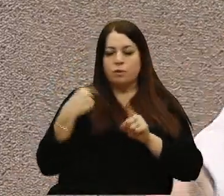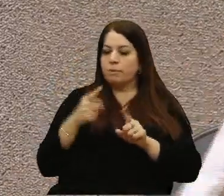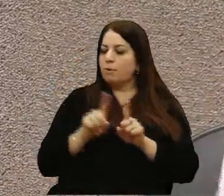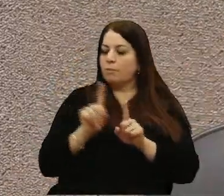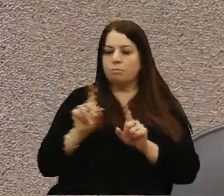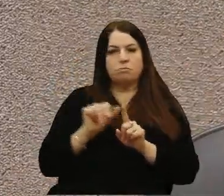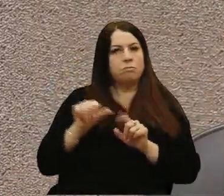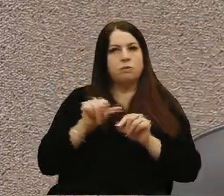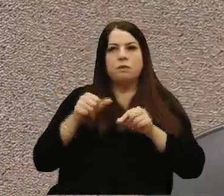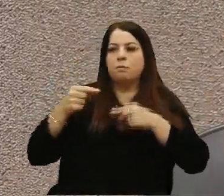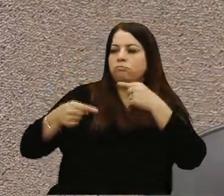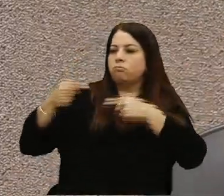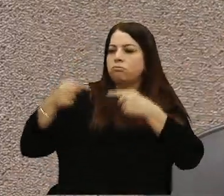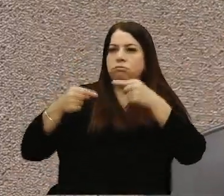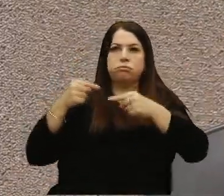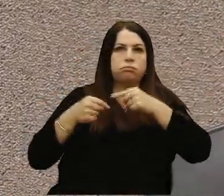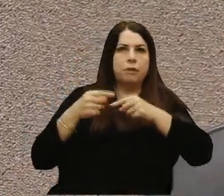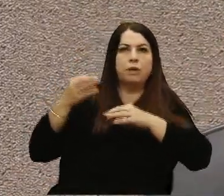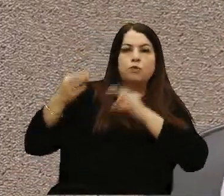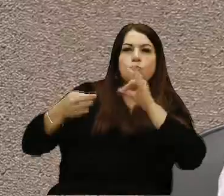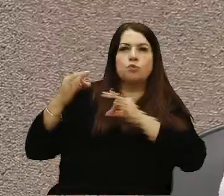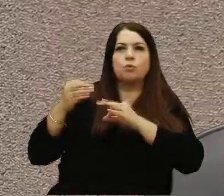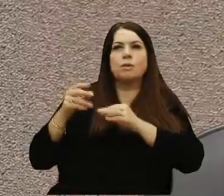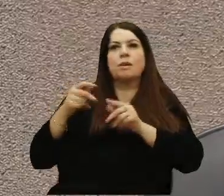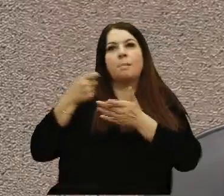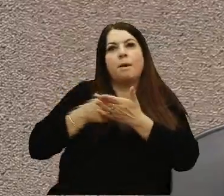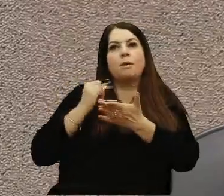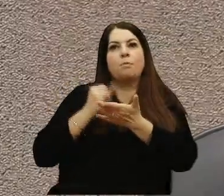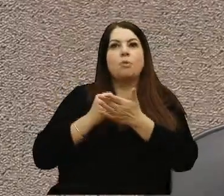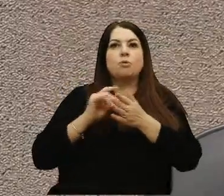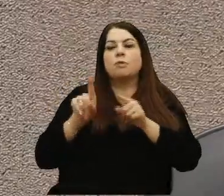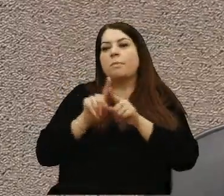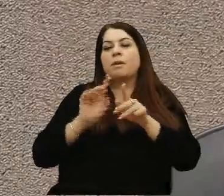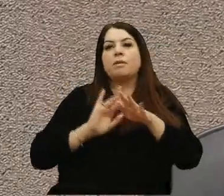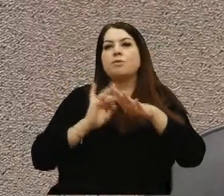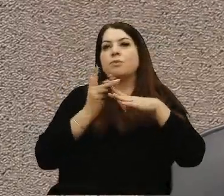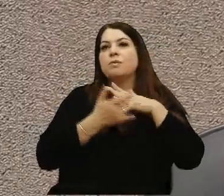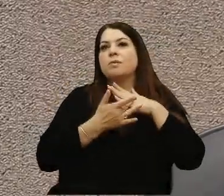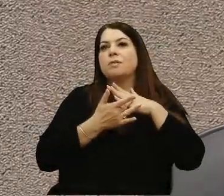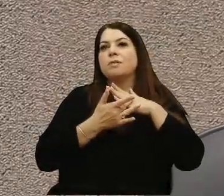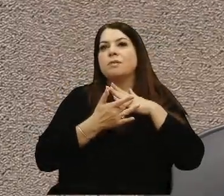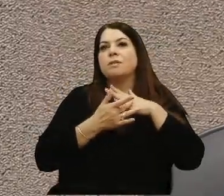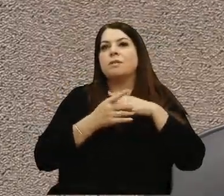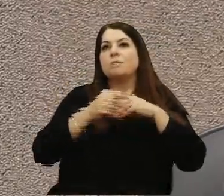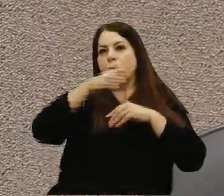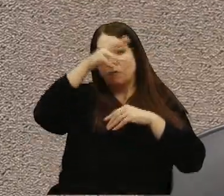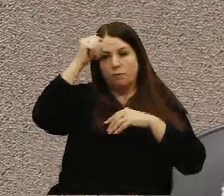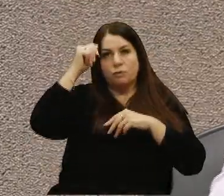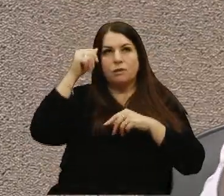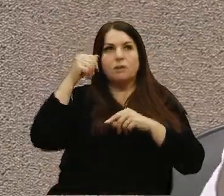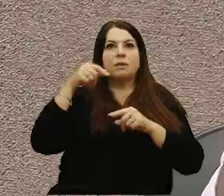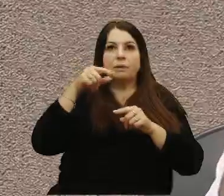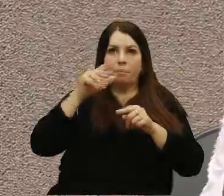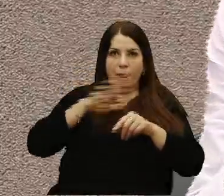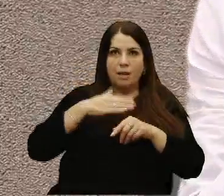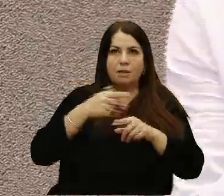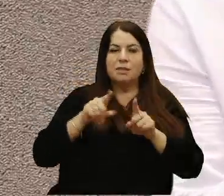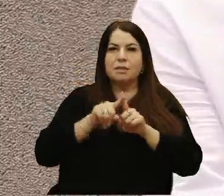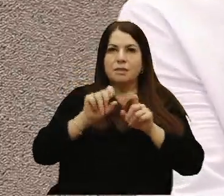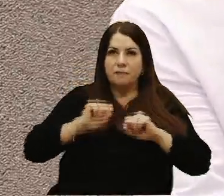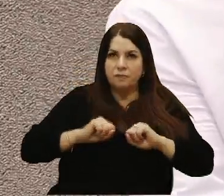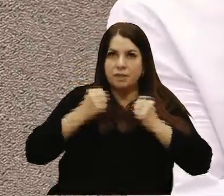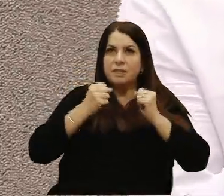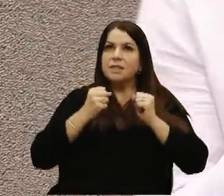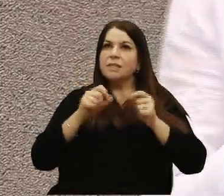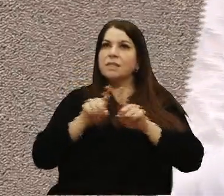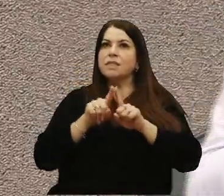a gente vai ficar nessa briga e quem julga é o contribuinte nas redes sociais. Por isso, a Prefeitura apanha cada vez mais. A gente vai ver essa defesa aqui, eles